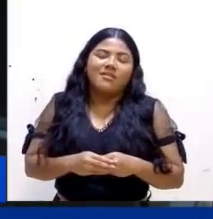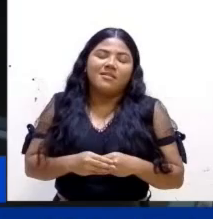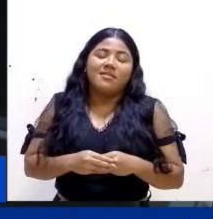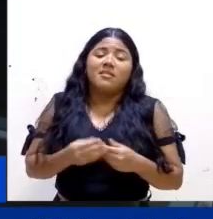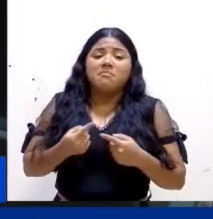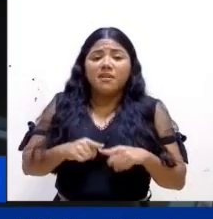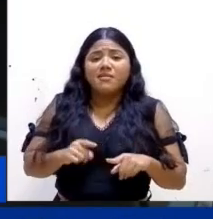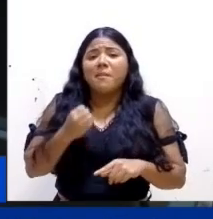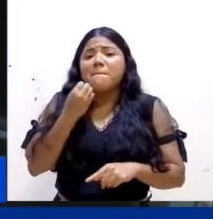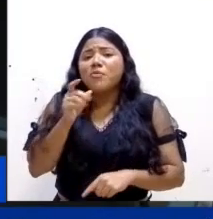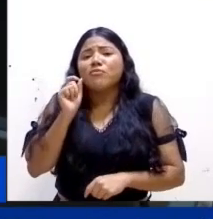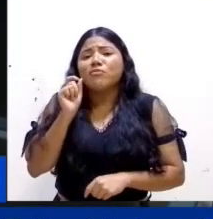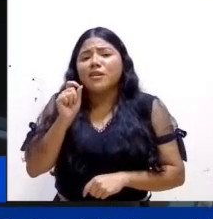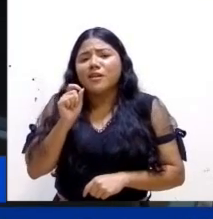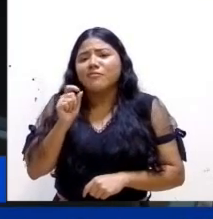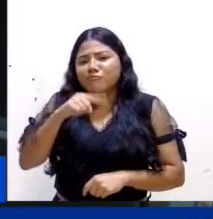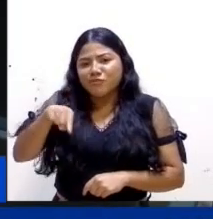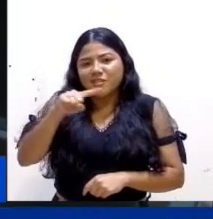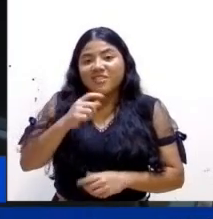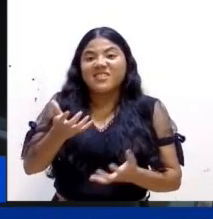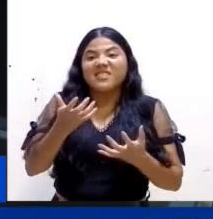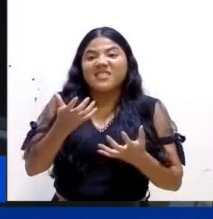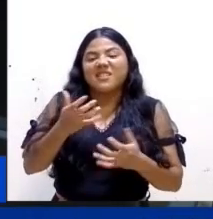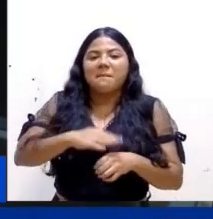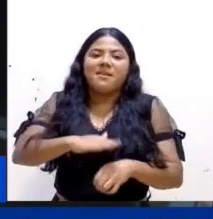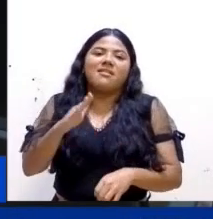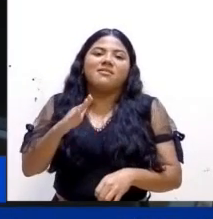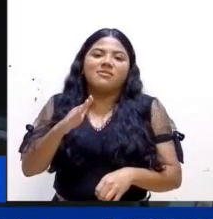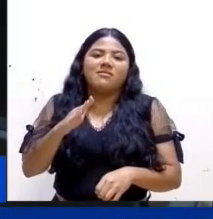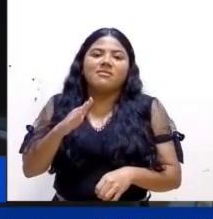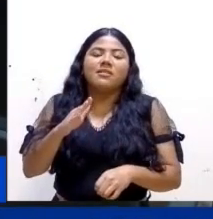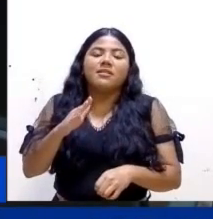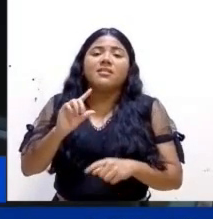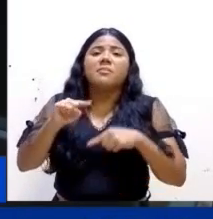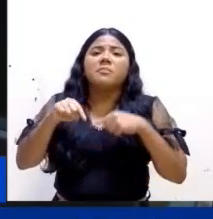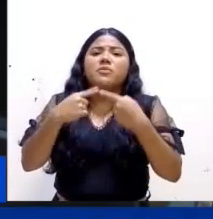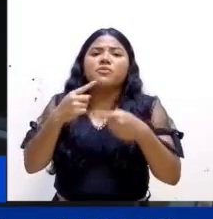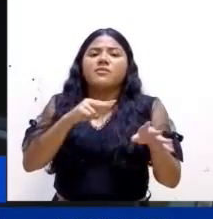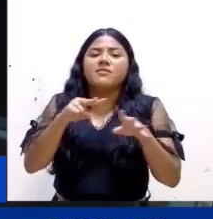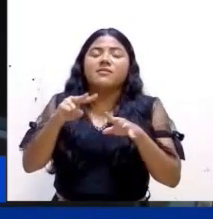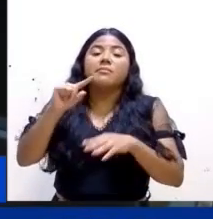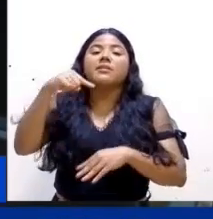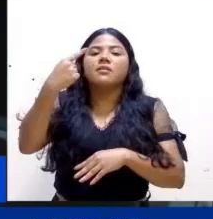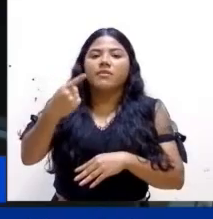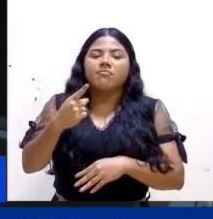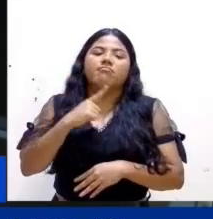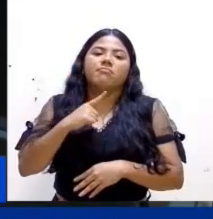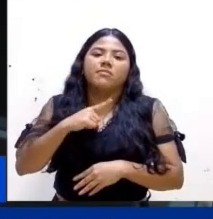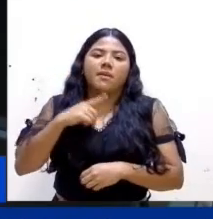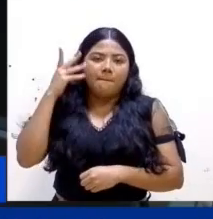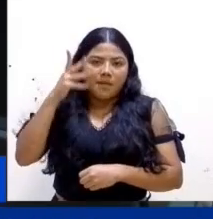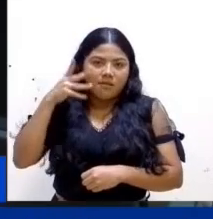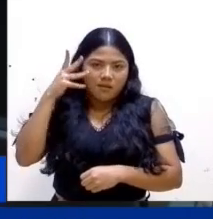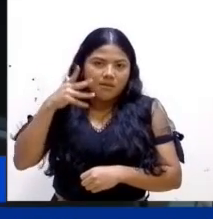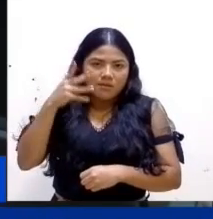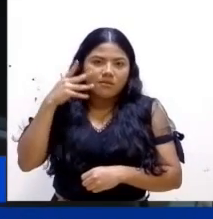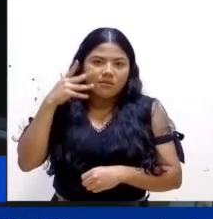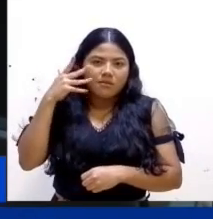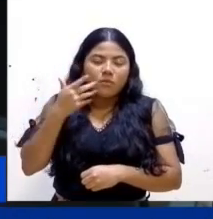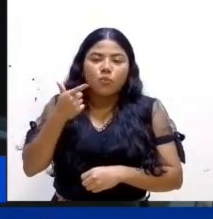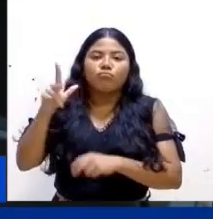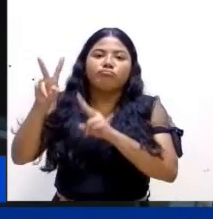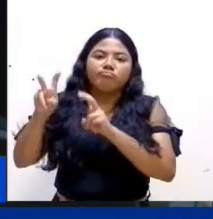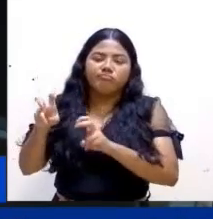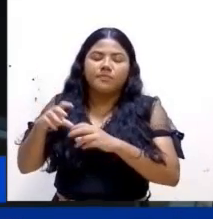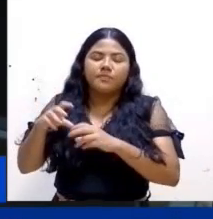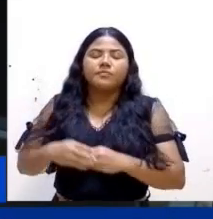gostinho de quero mais, né? E com certeza haverão outras oportunidades. Antes da gente vir para o